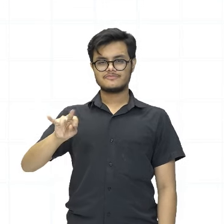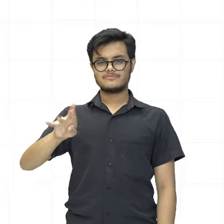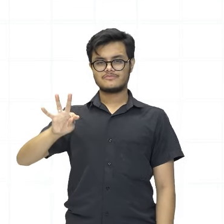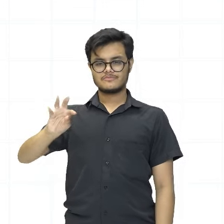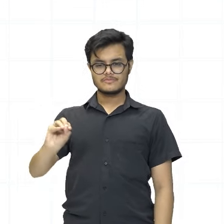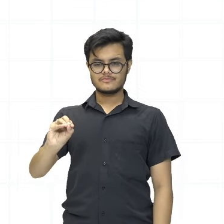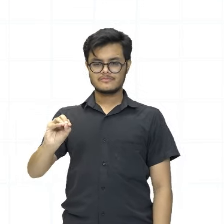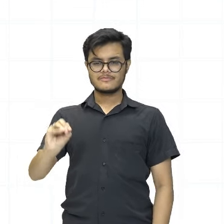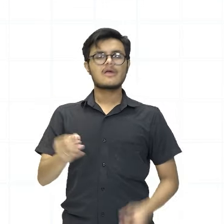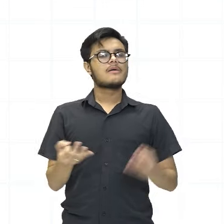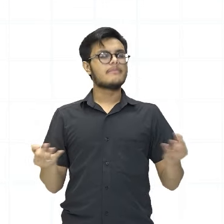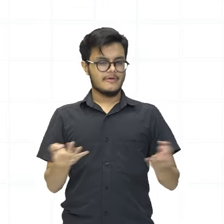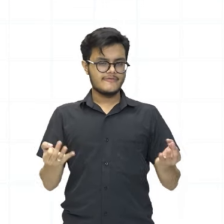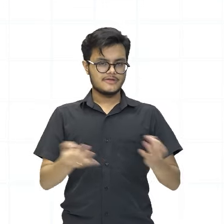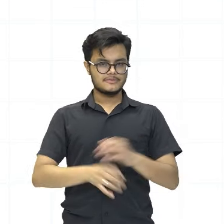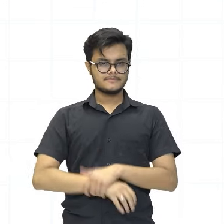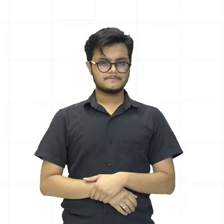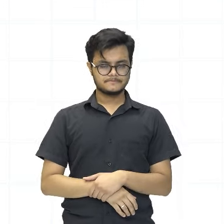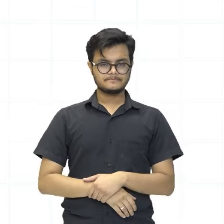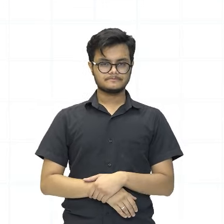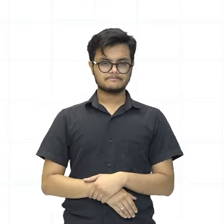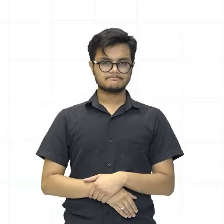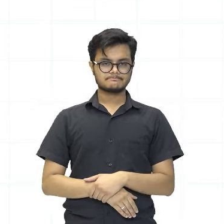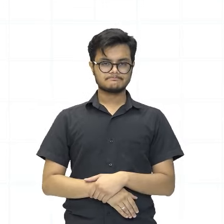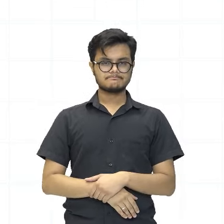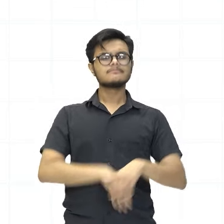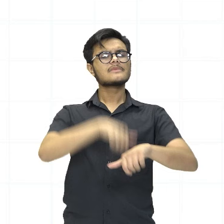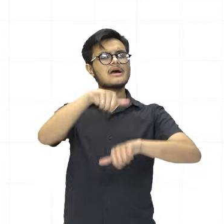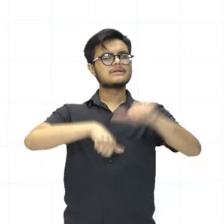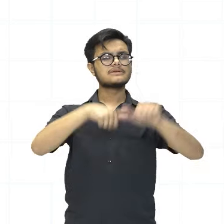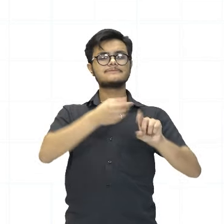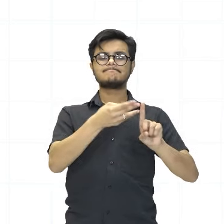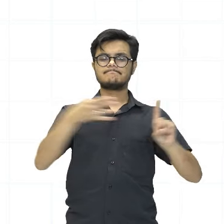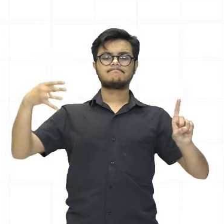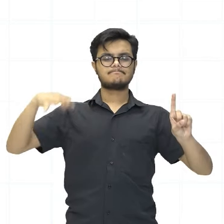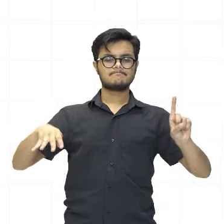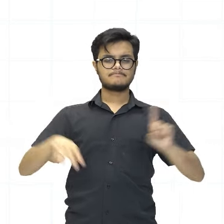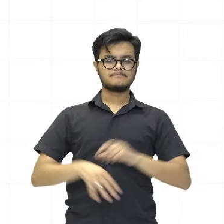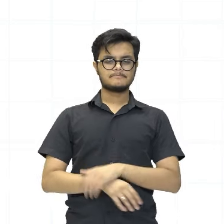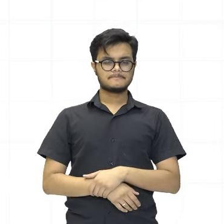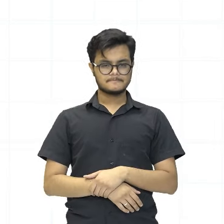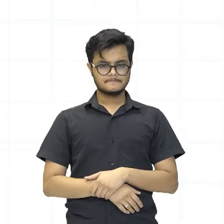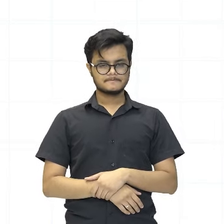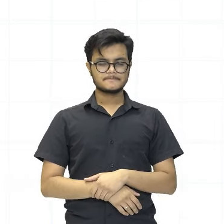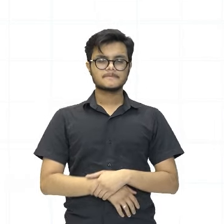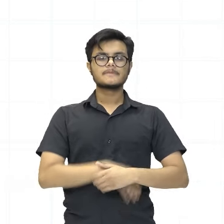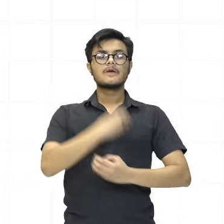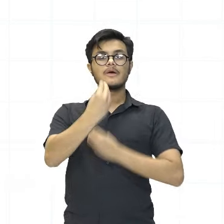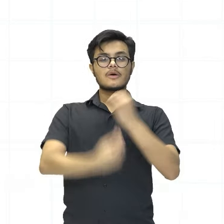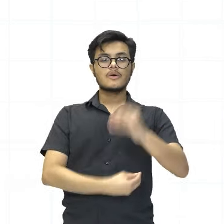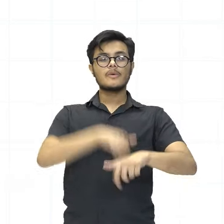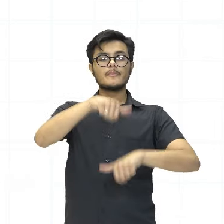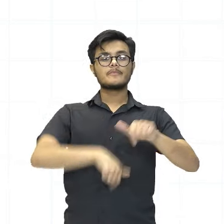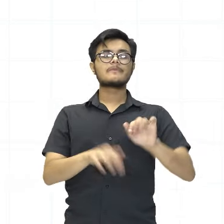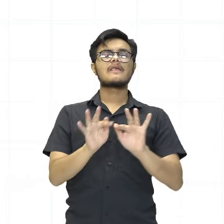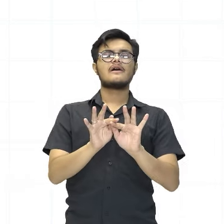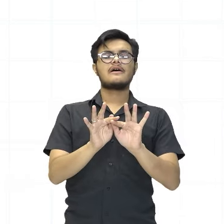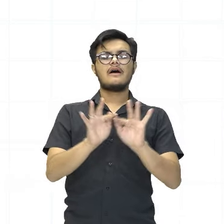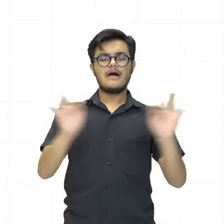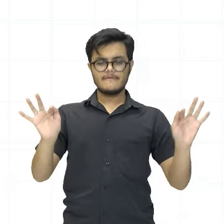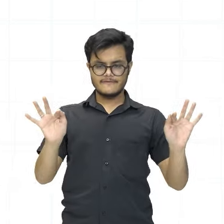bem então vamos agora fazer o quê um exemplo vamos analisar o exemplo para que nós possamos